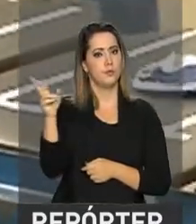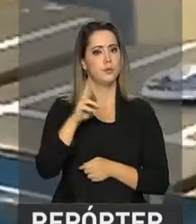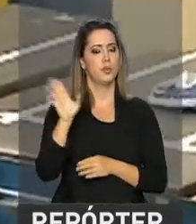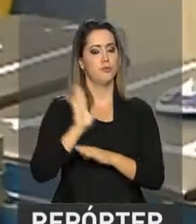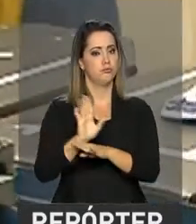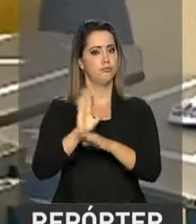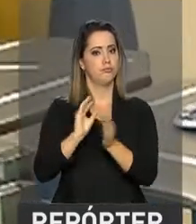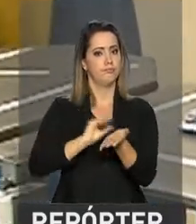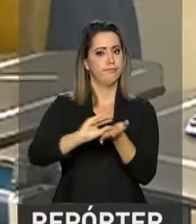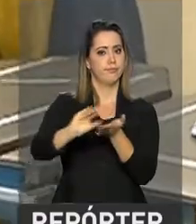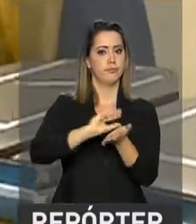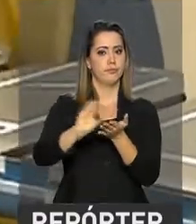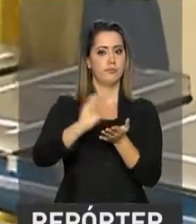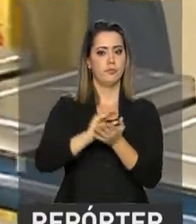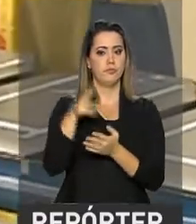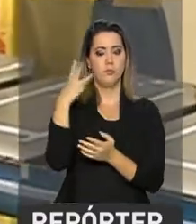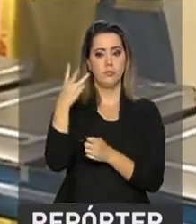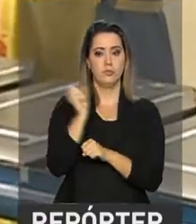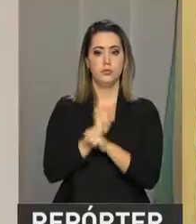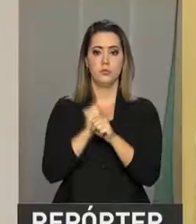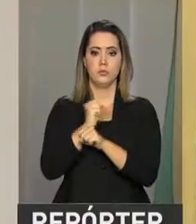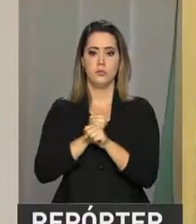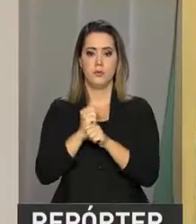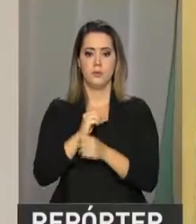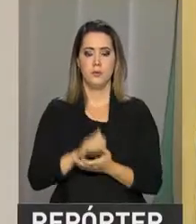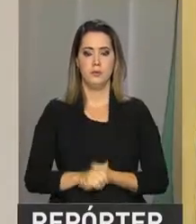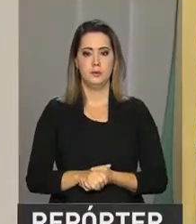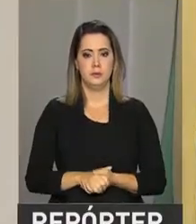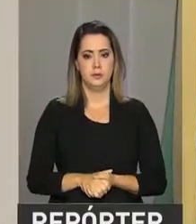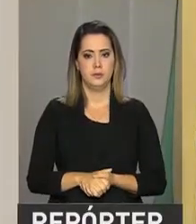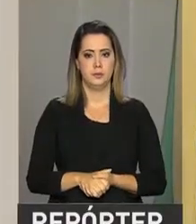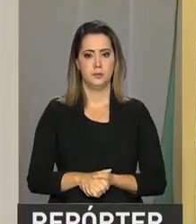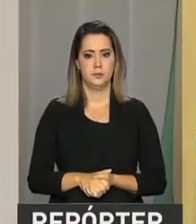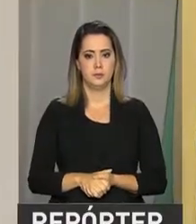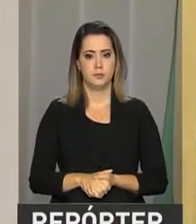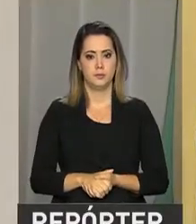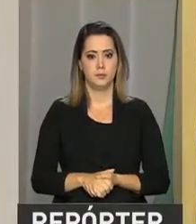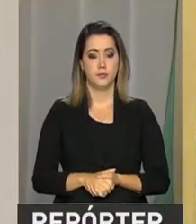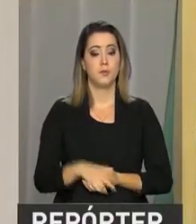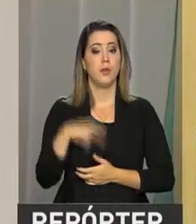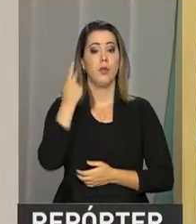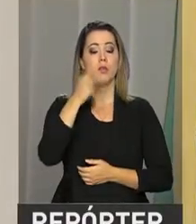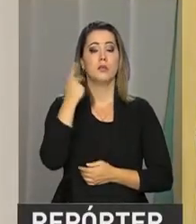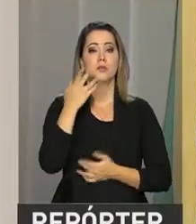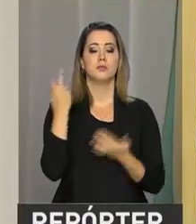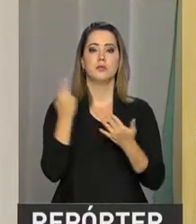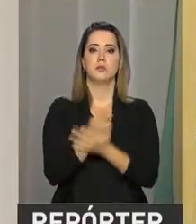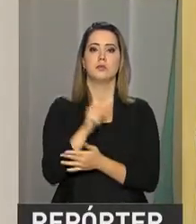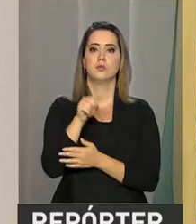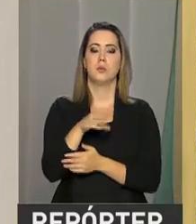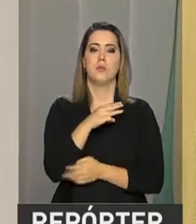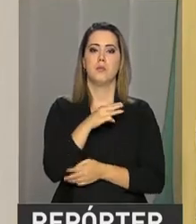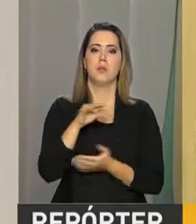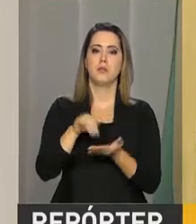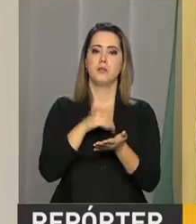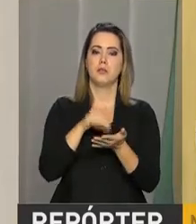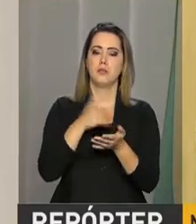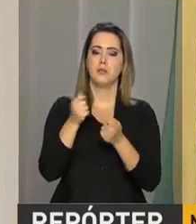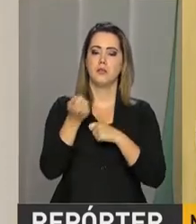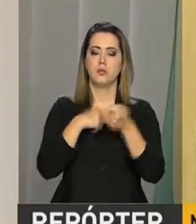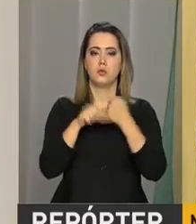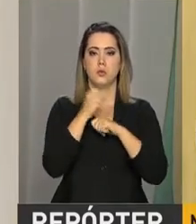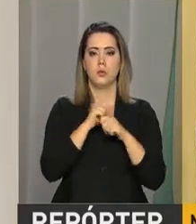em recursos para os próximos três anos as políticas que são implementadas pela secretaria de economia solidária